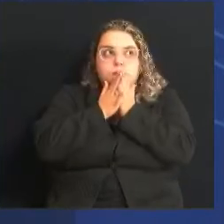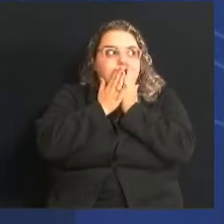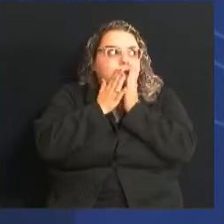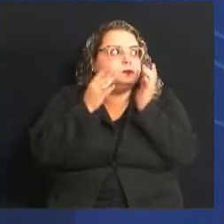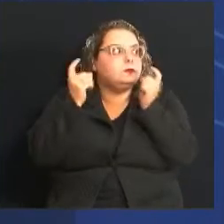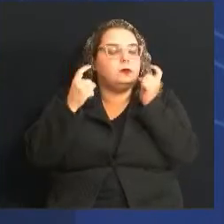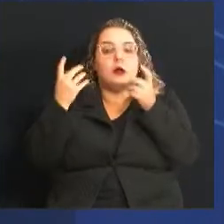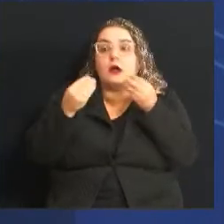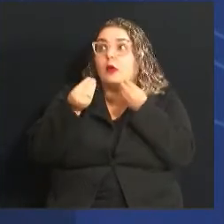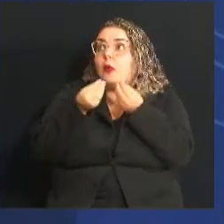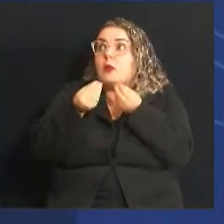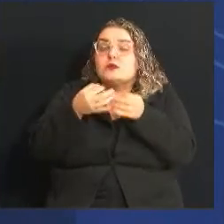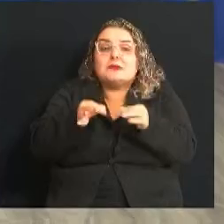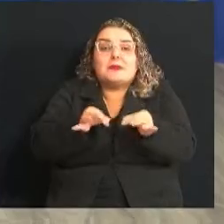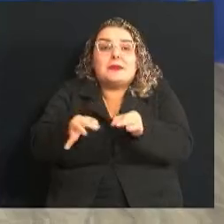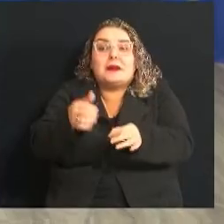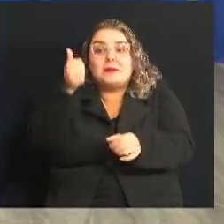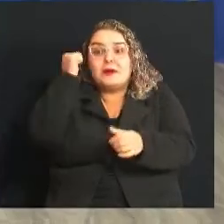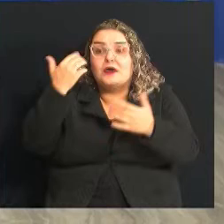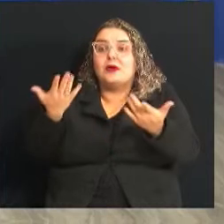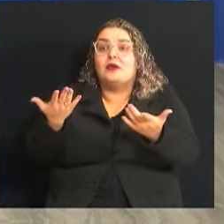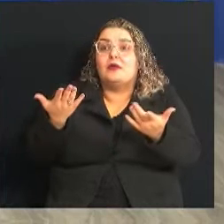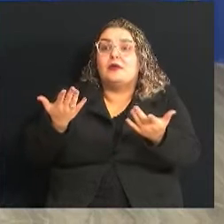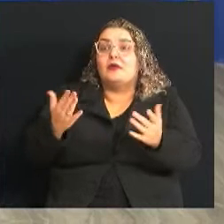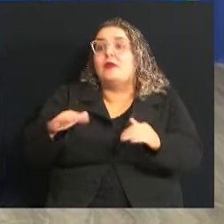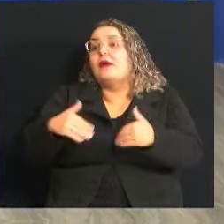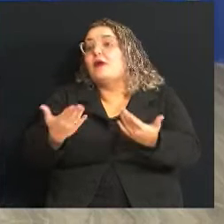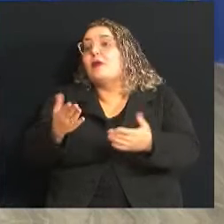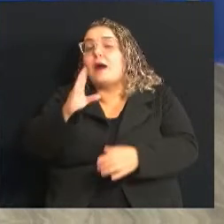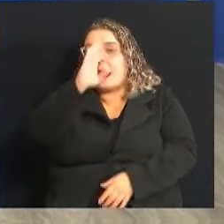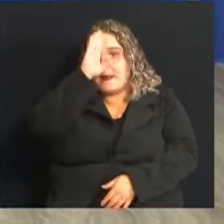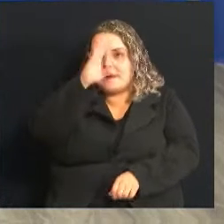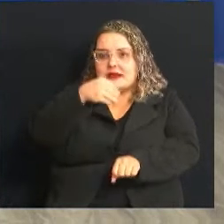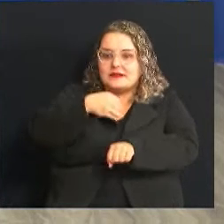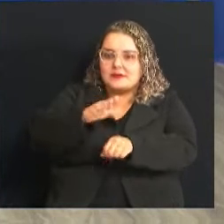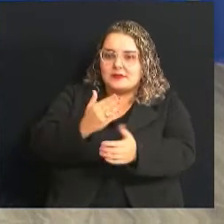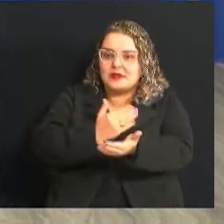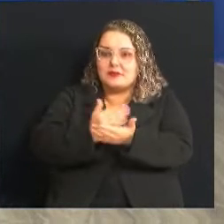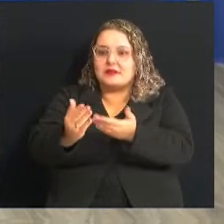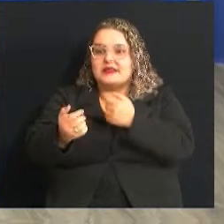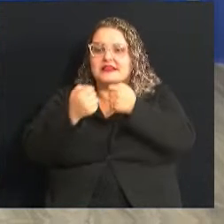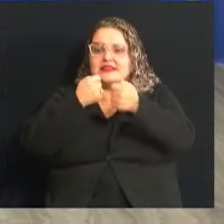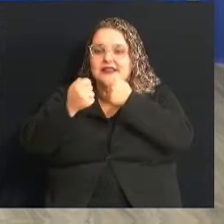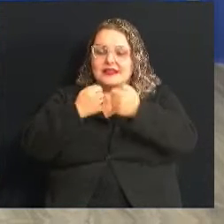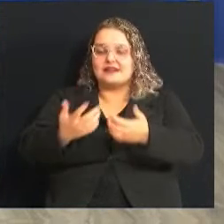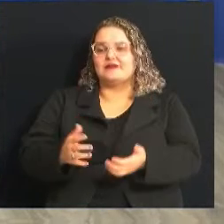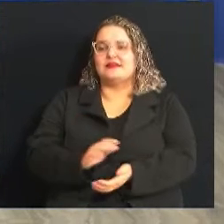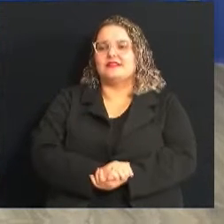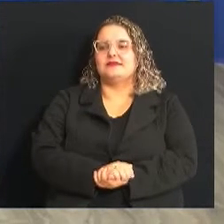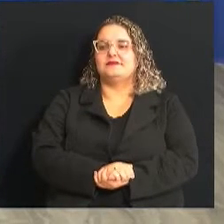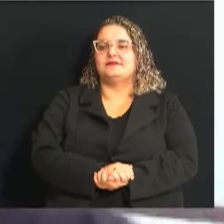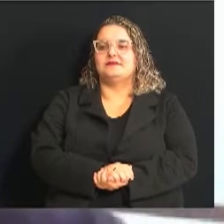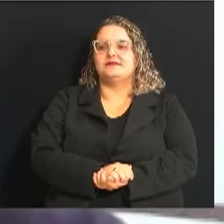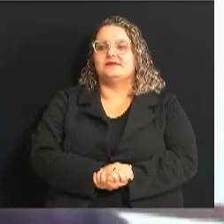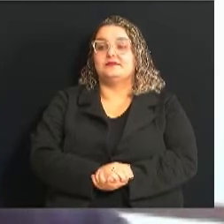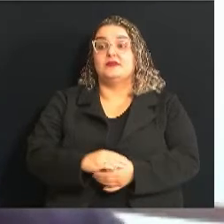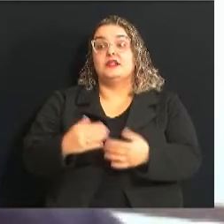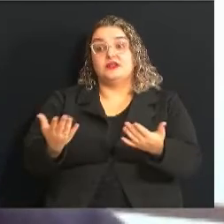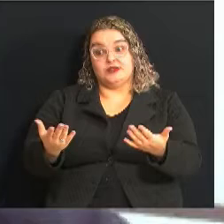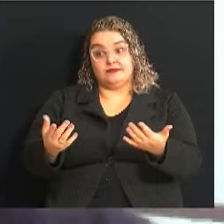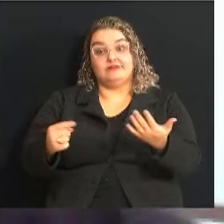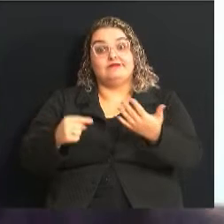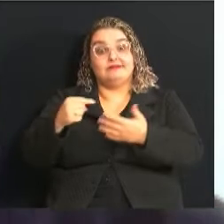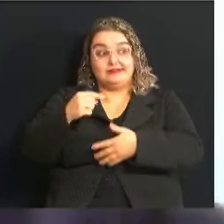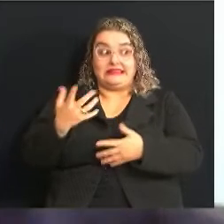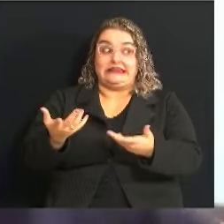se preparar para o vestibular? Qual a principal dica para a gente começar a entrevista, Raul? Bom, já que elas ficam muito